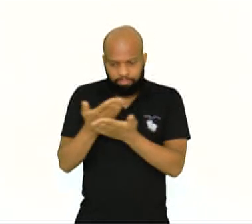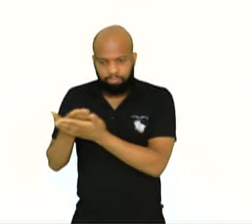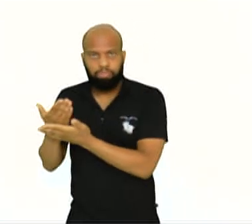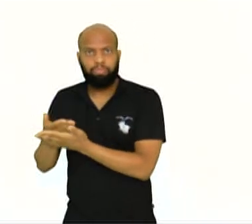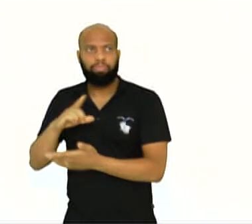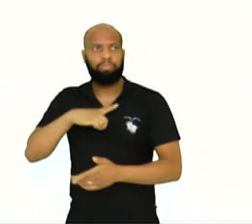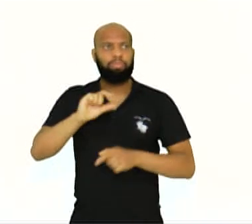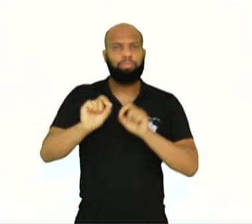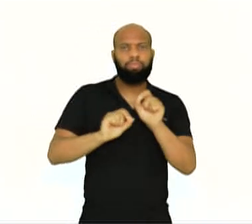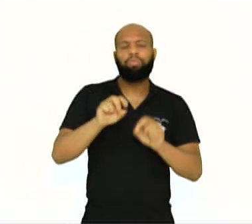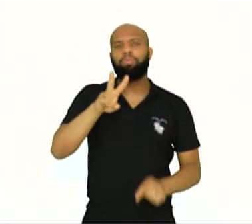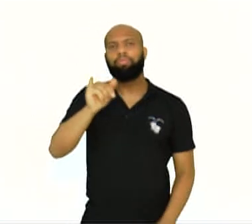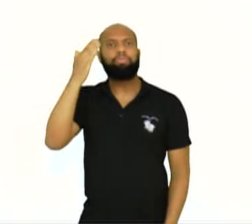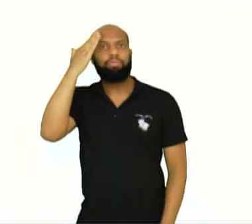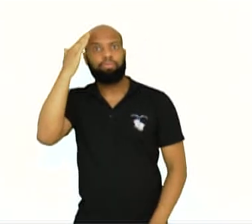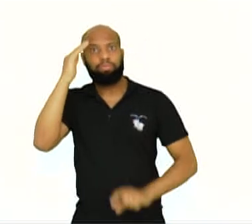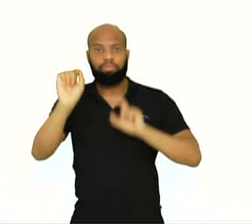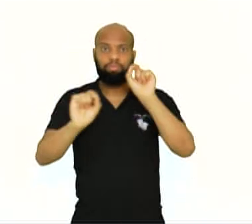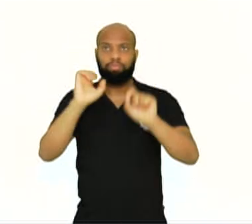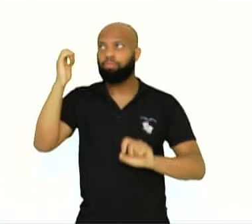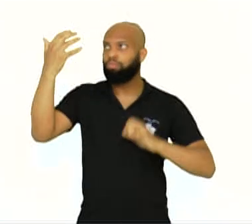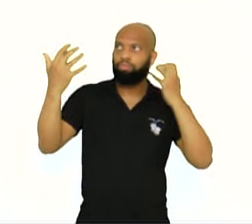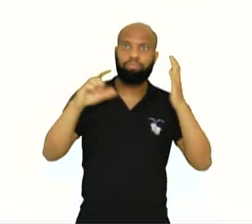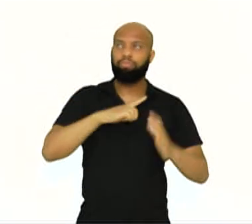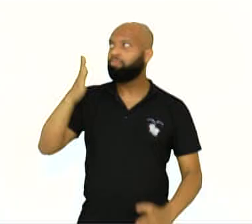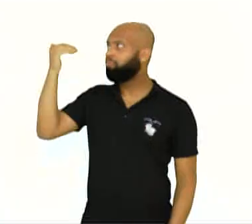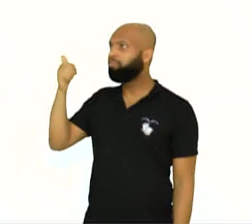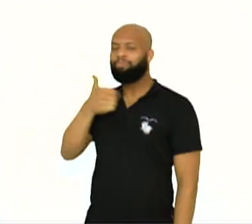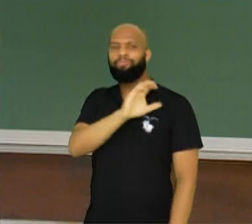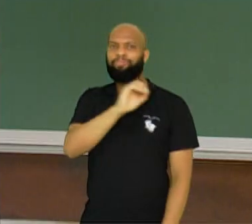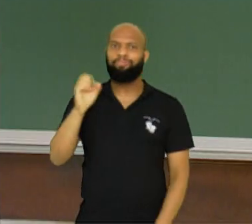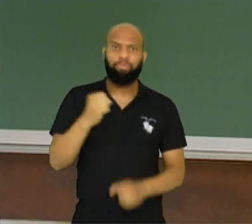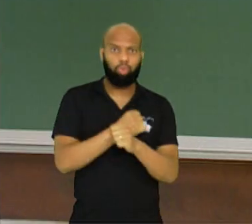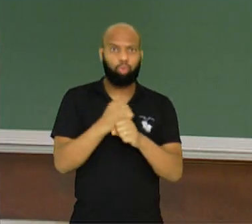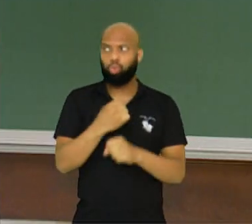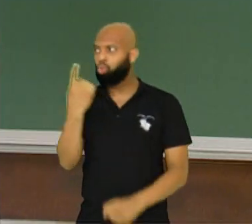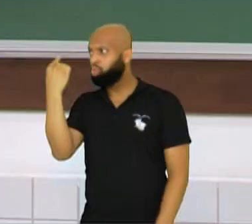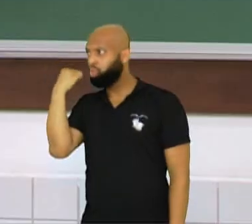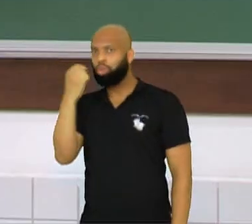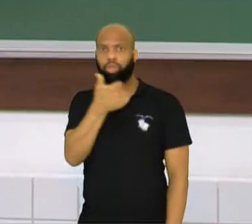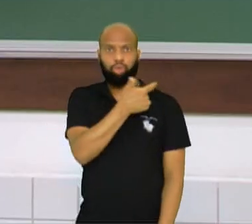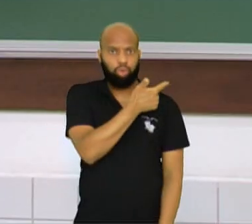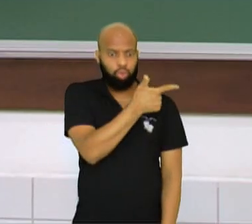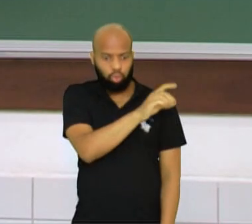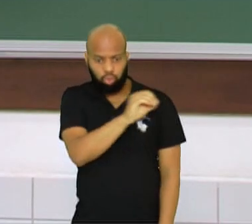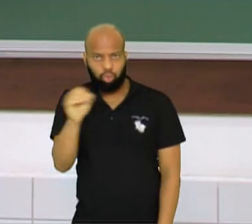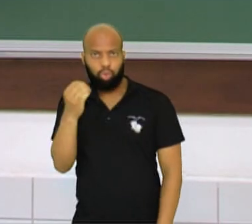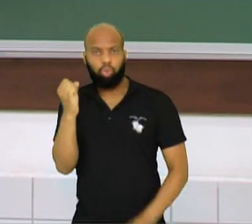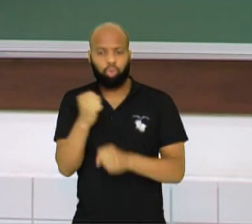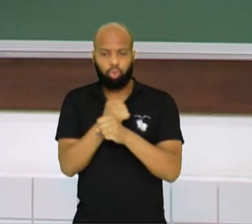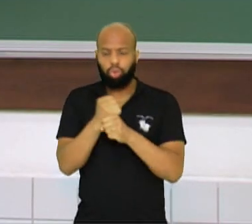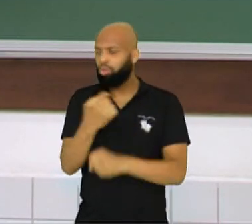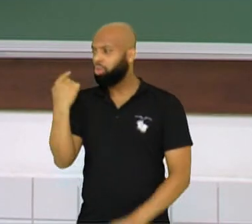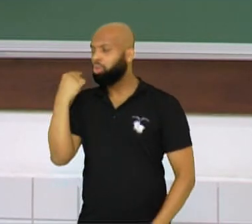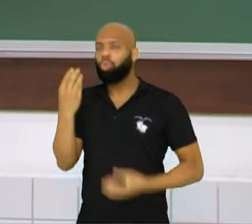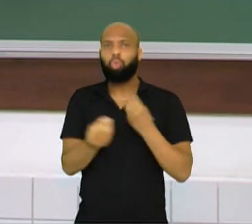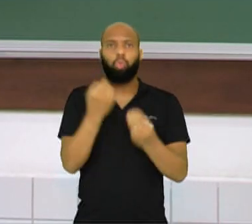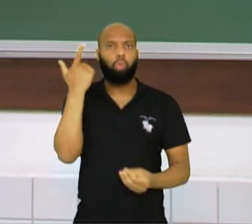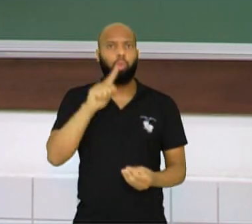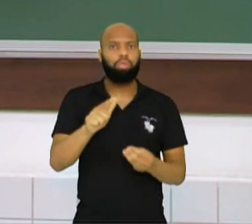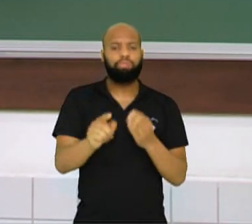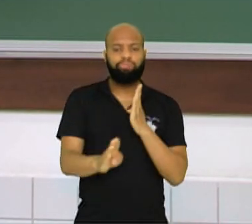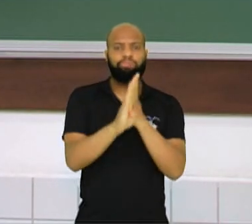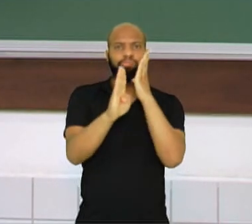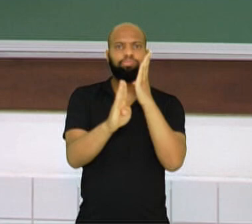vão saber o que aconteceu há 100 anos atrás, 200 anos atrás, como que eles conseguem obter essas